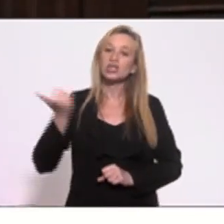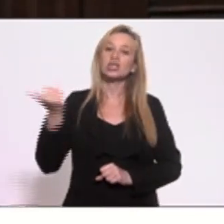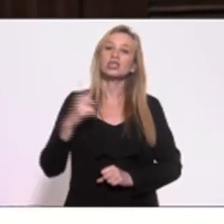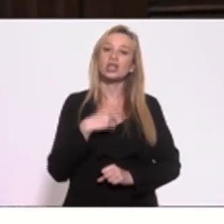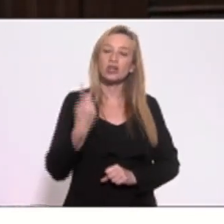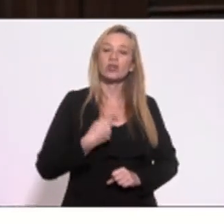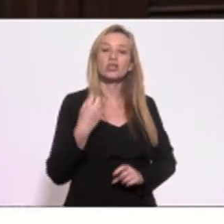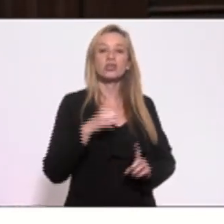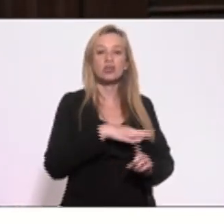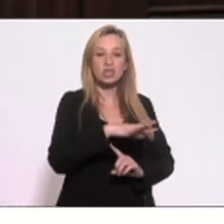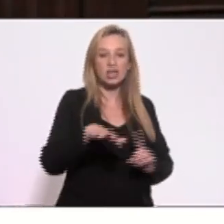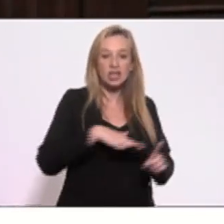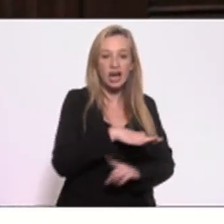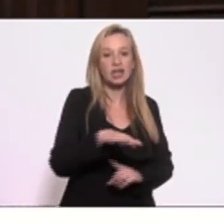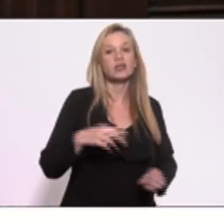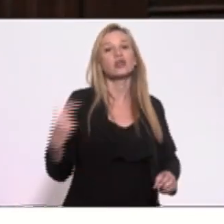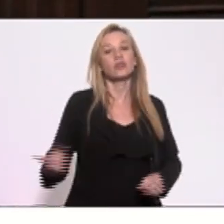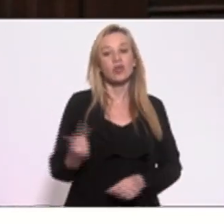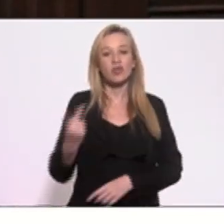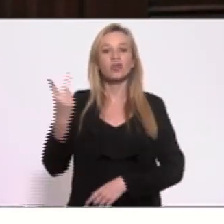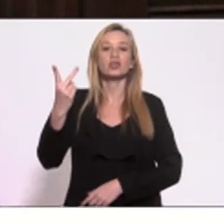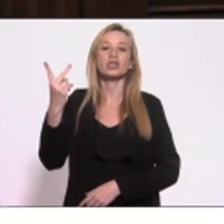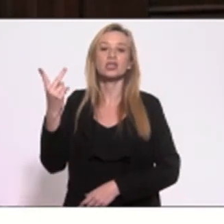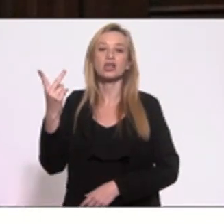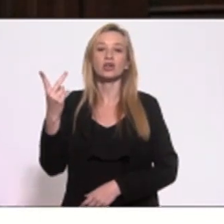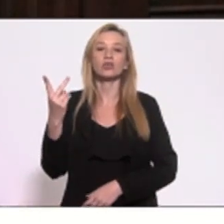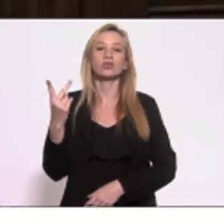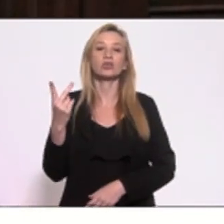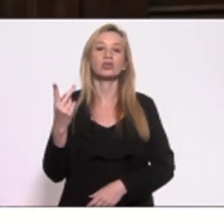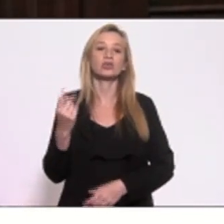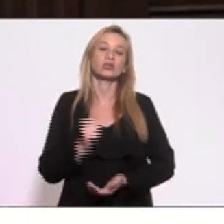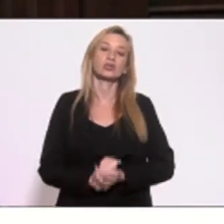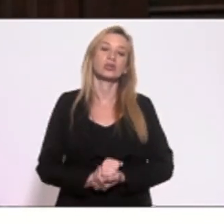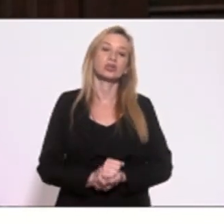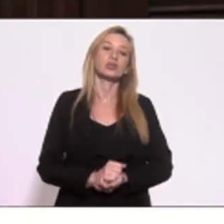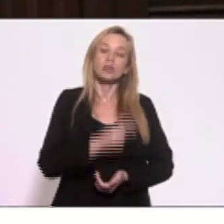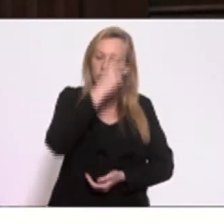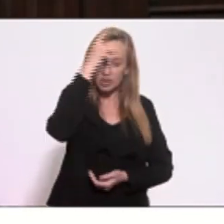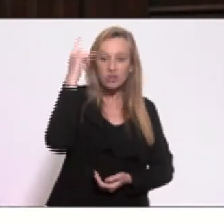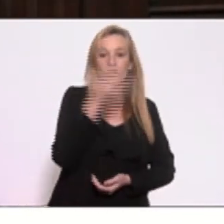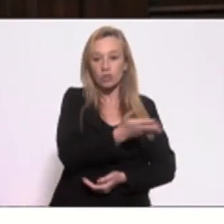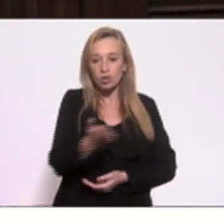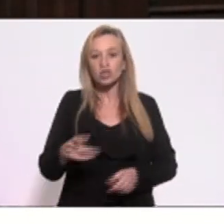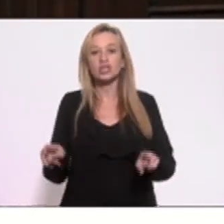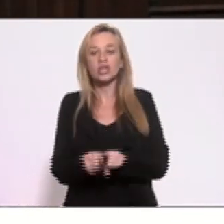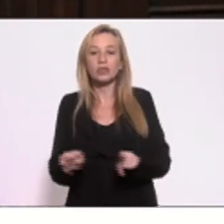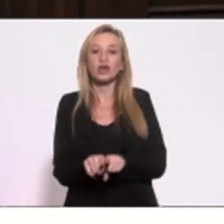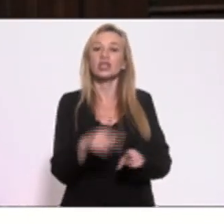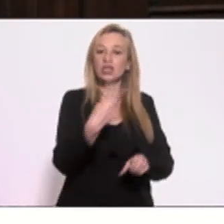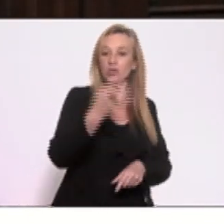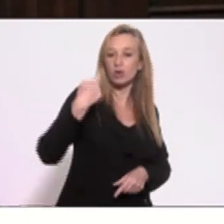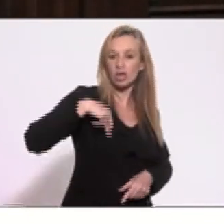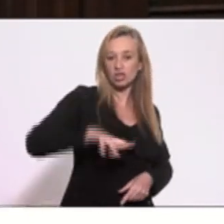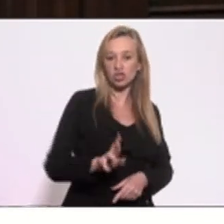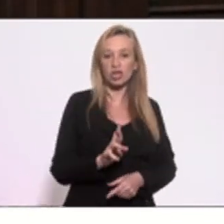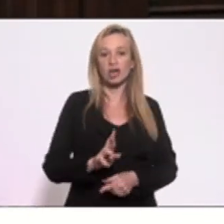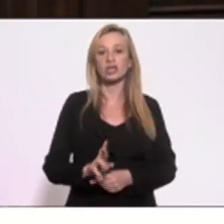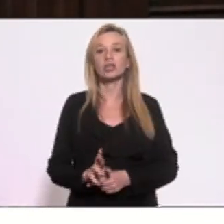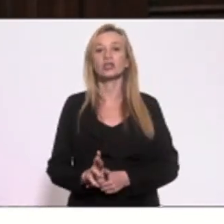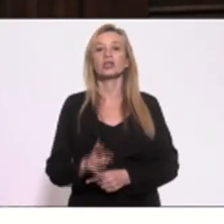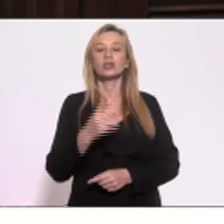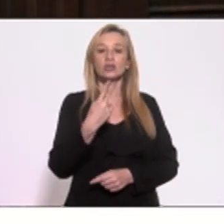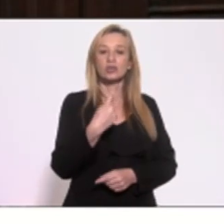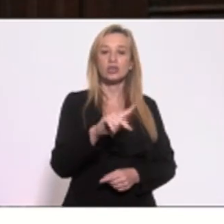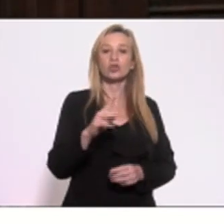nossa sociedade para a valorização dessas pessoas e também da sua religiosidade dos